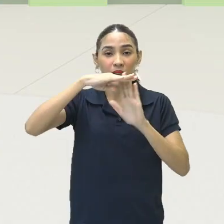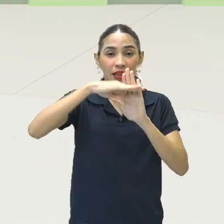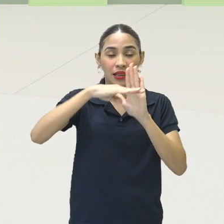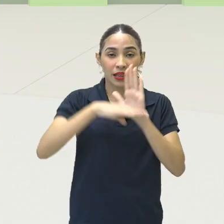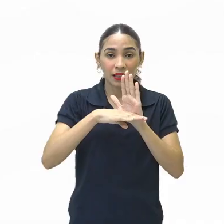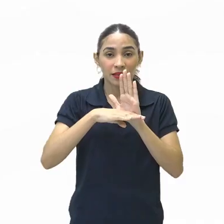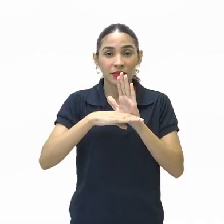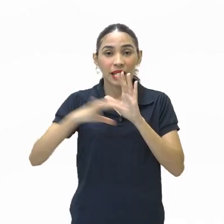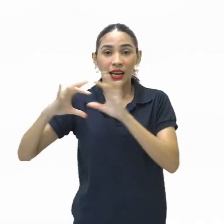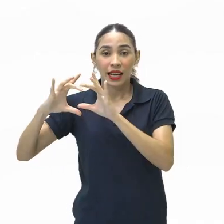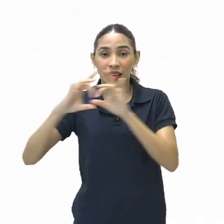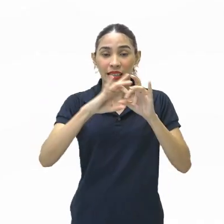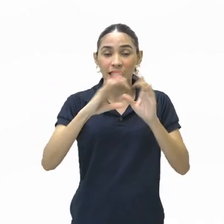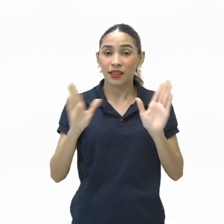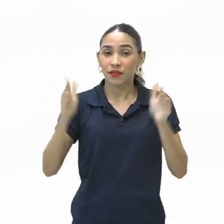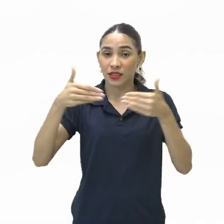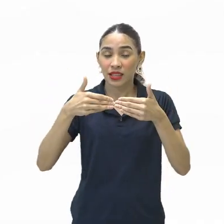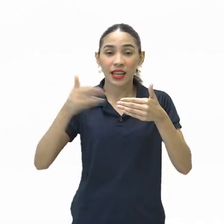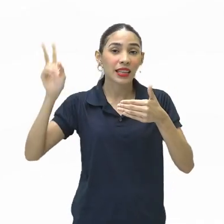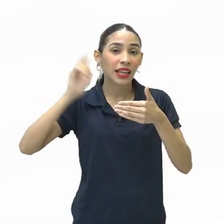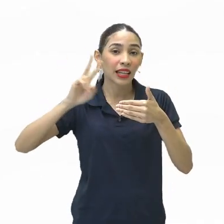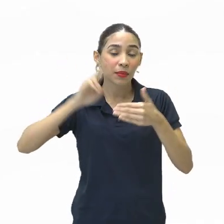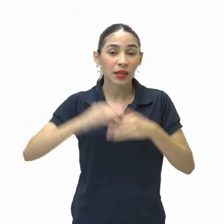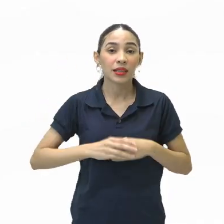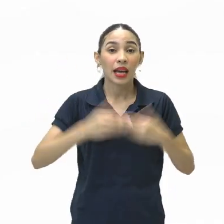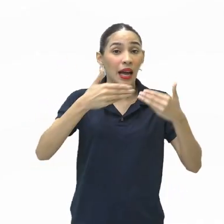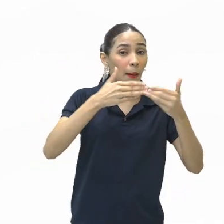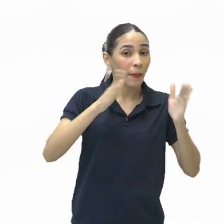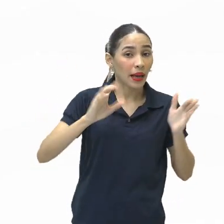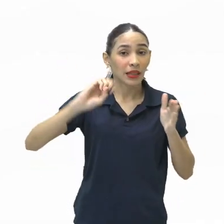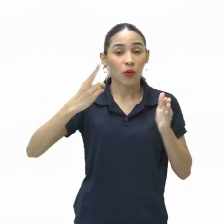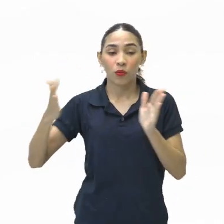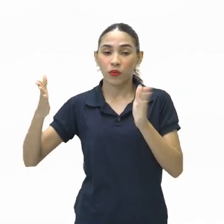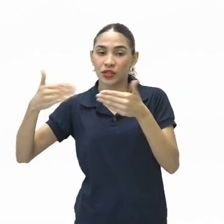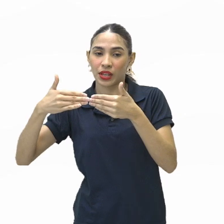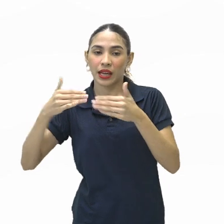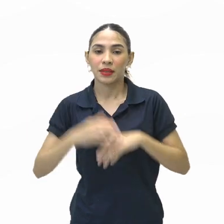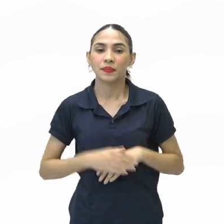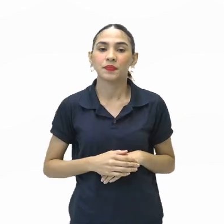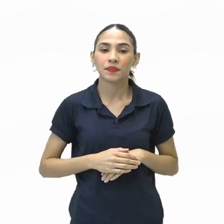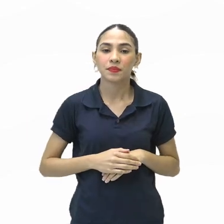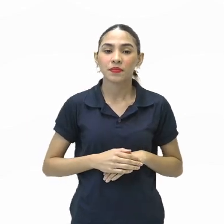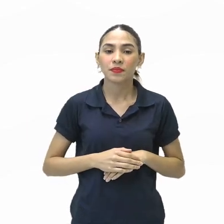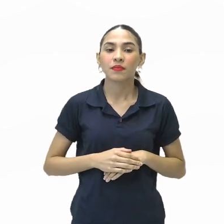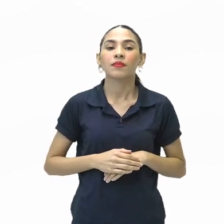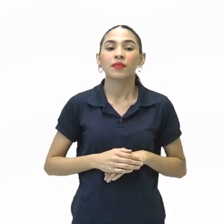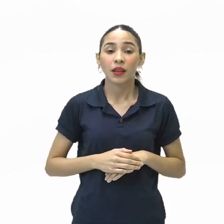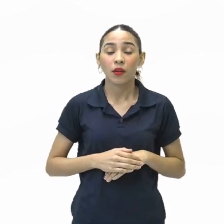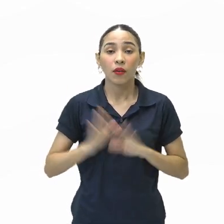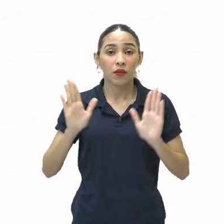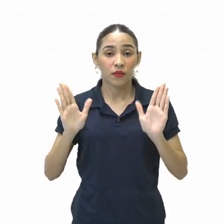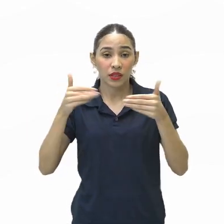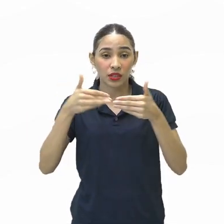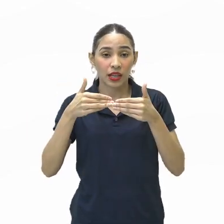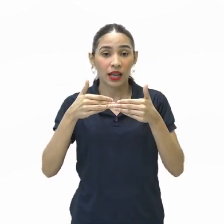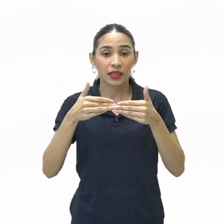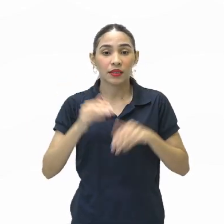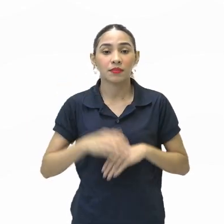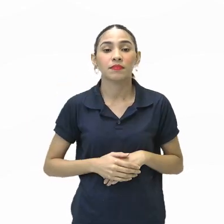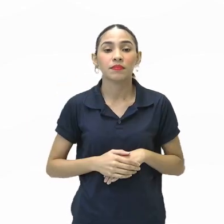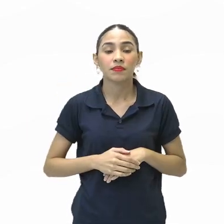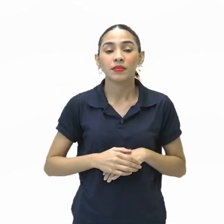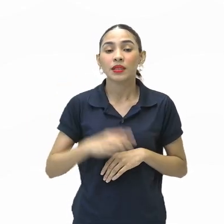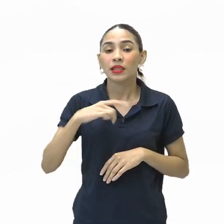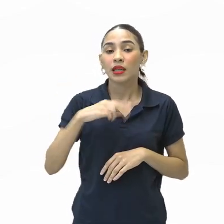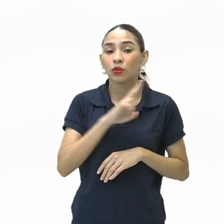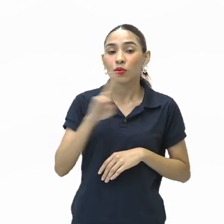cadeias fechadas. Lembrando que as cadeias ou são abertas ou são fechadas. Então, a cadeia fechada, ela vai ser